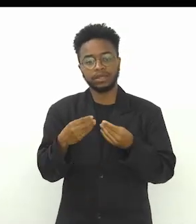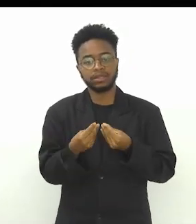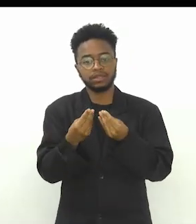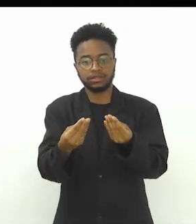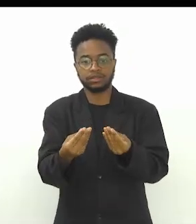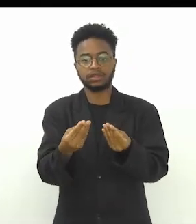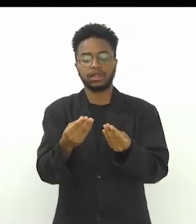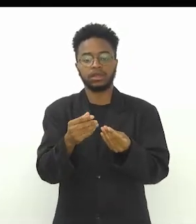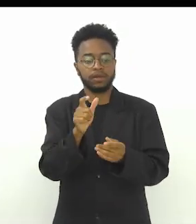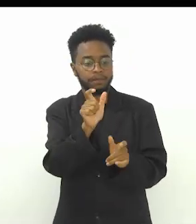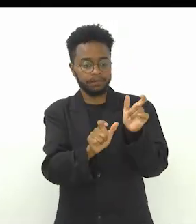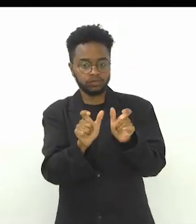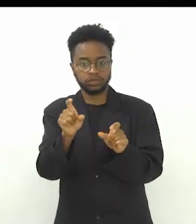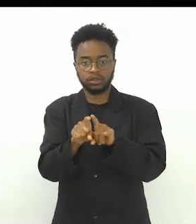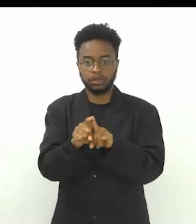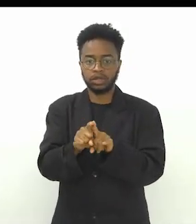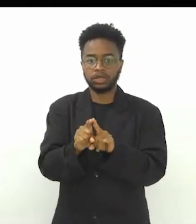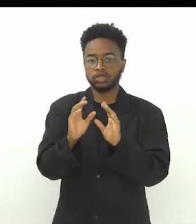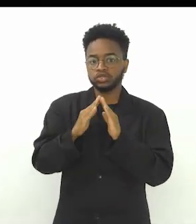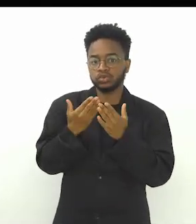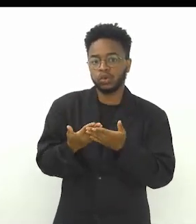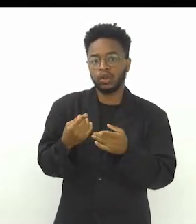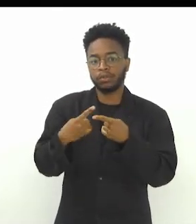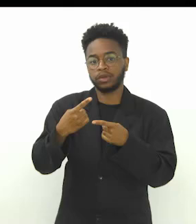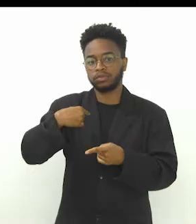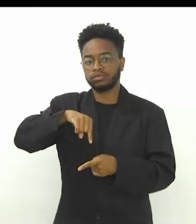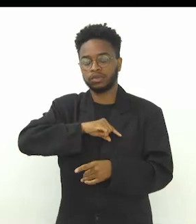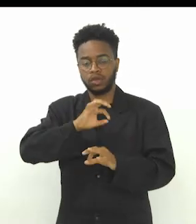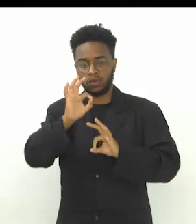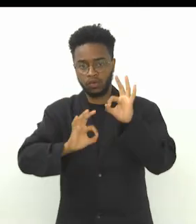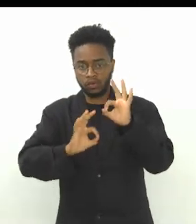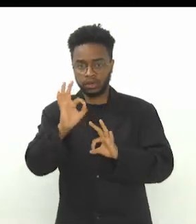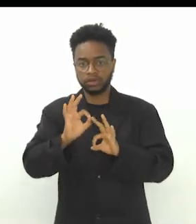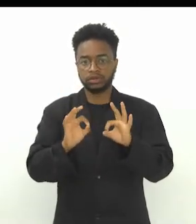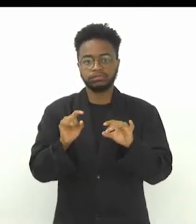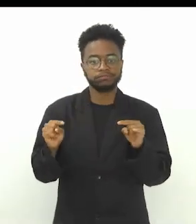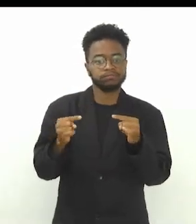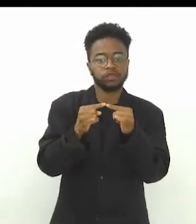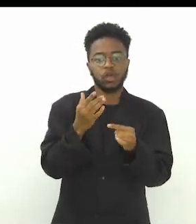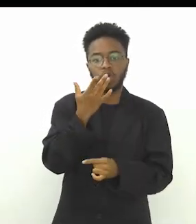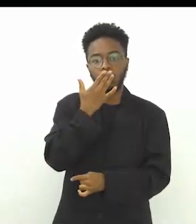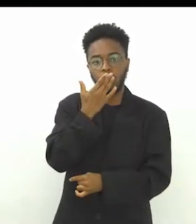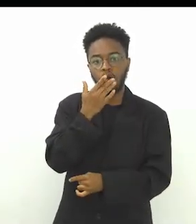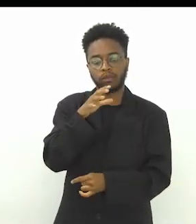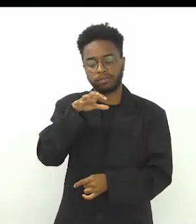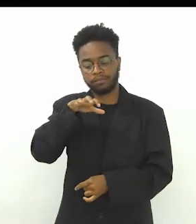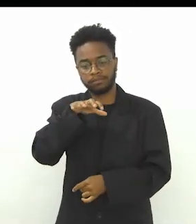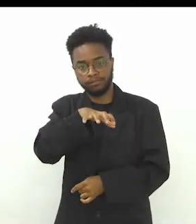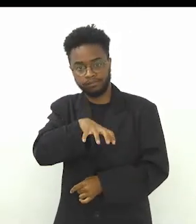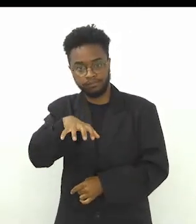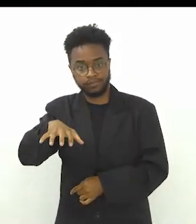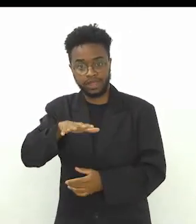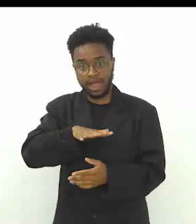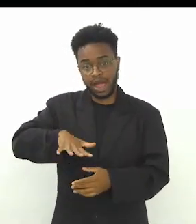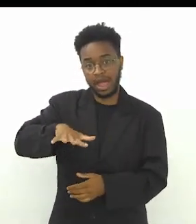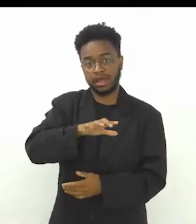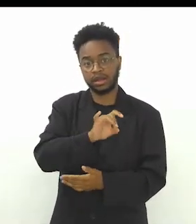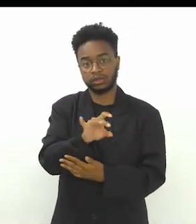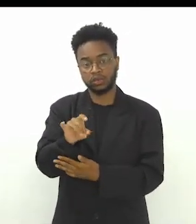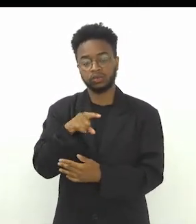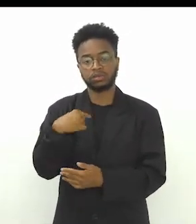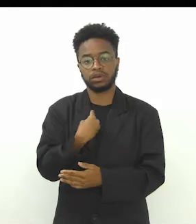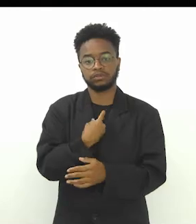para todo iluminador e para toda a escola. A gente faz as configurações com as cores, com os setores que a gente quer, a gente deixa